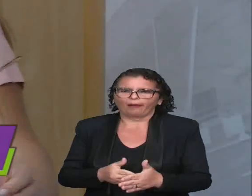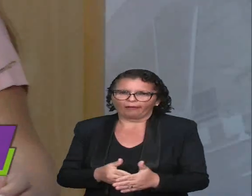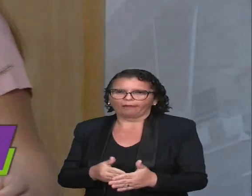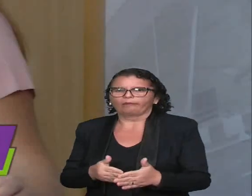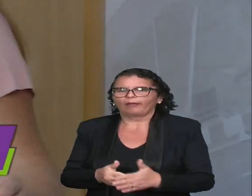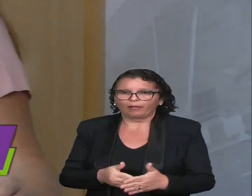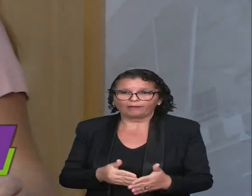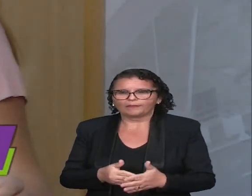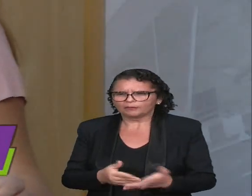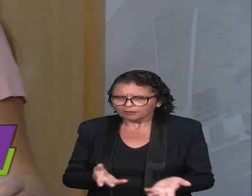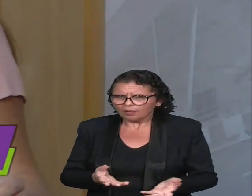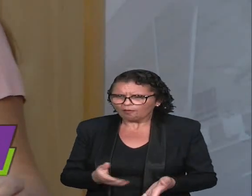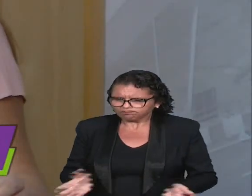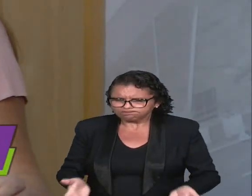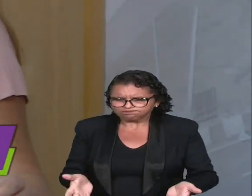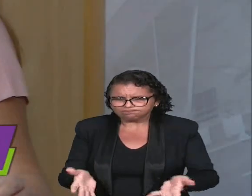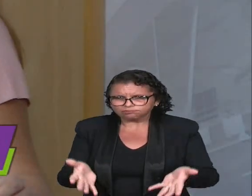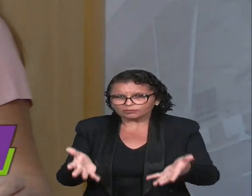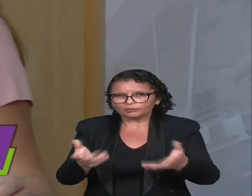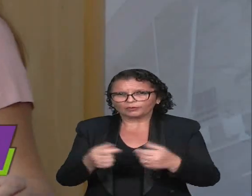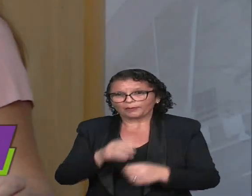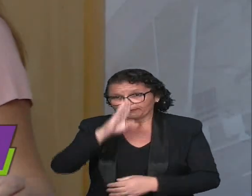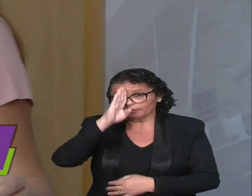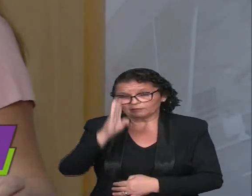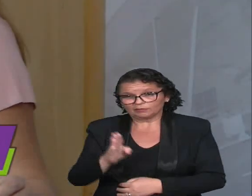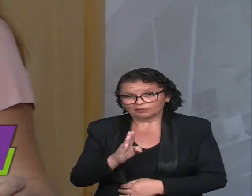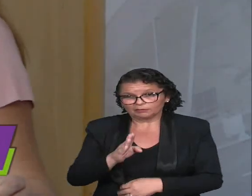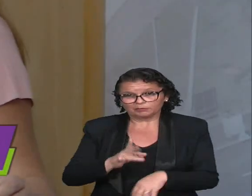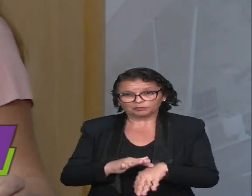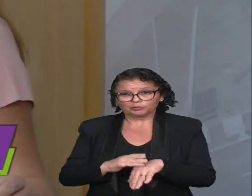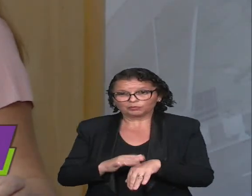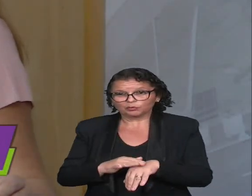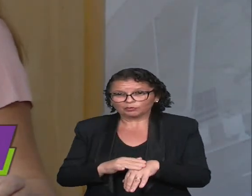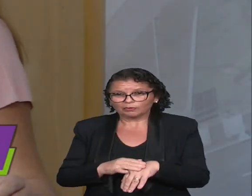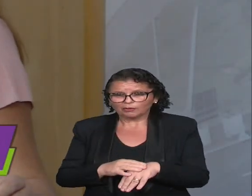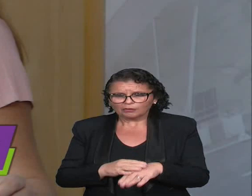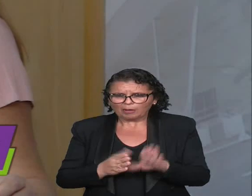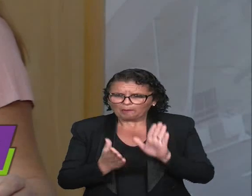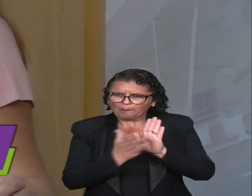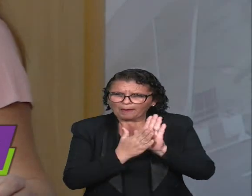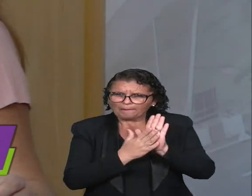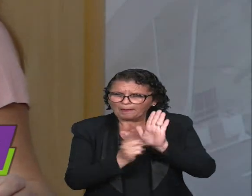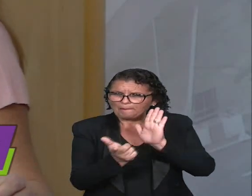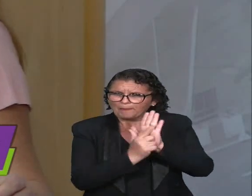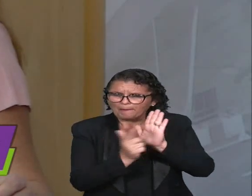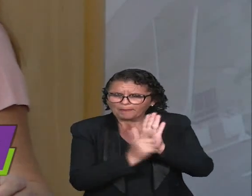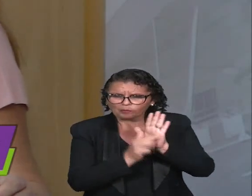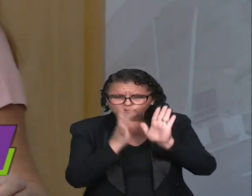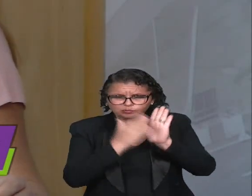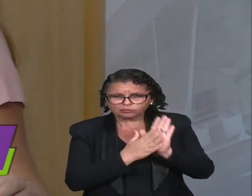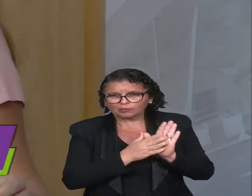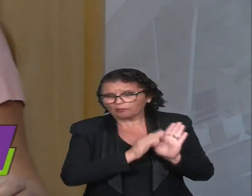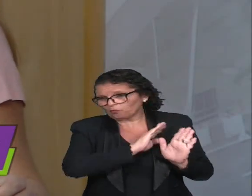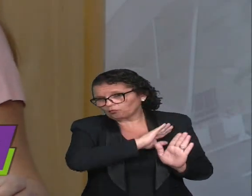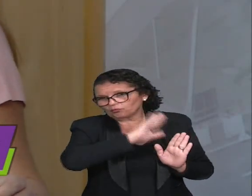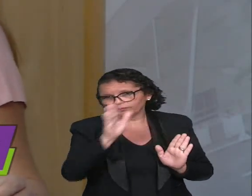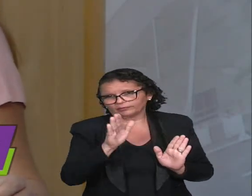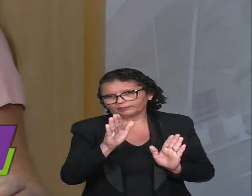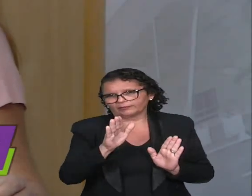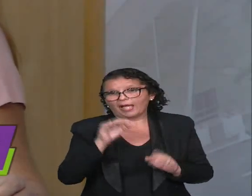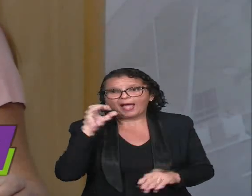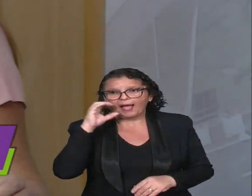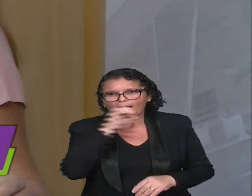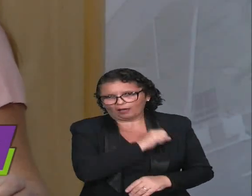de saúde Principalmente quando o paciente já tá com tudo certinho nós temos que mandar